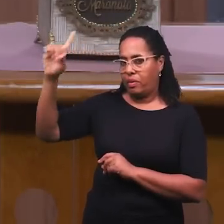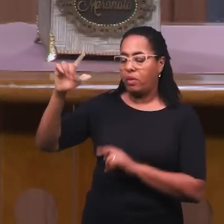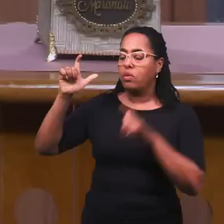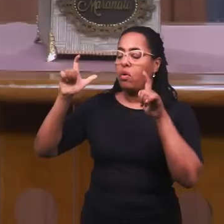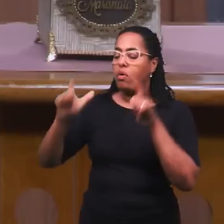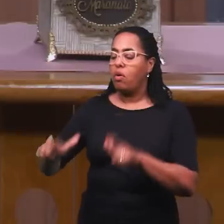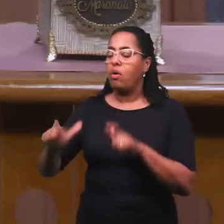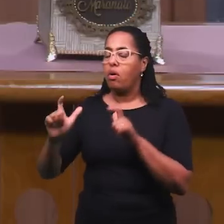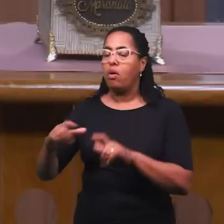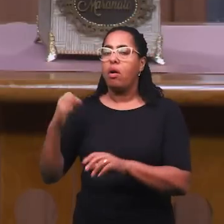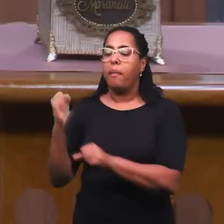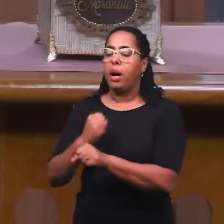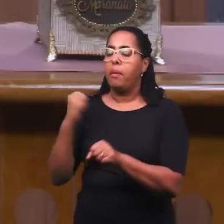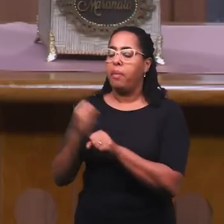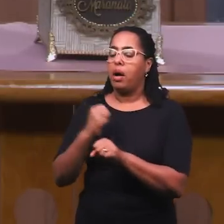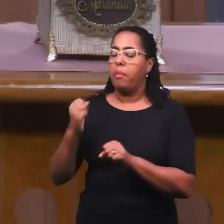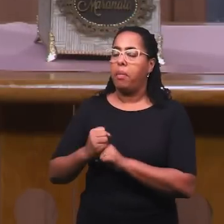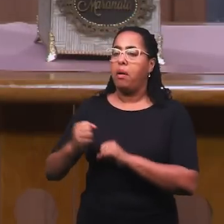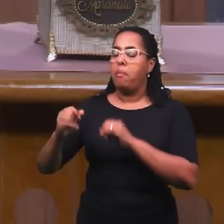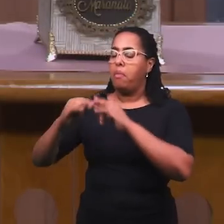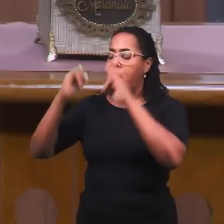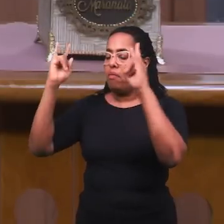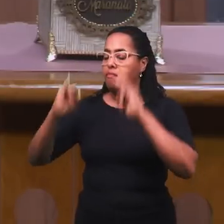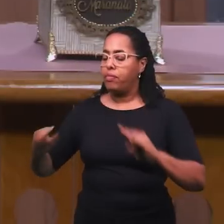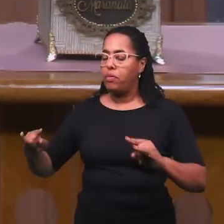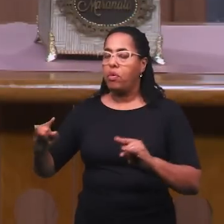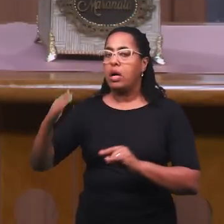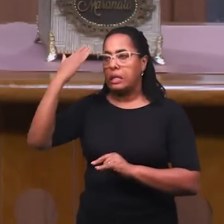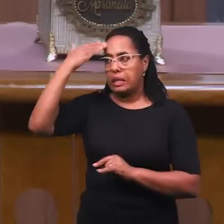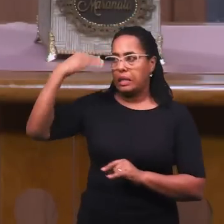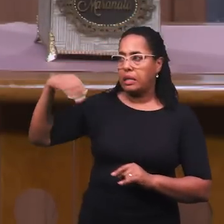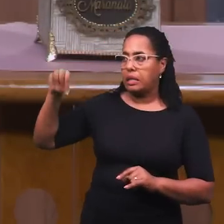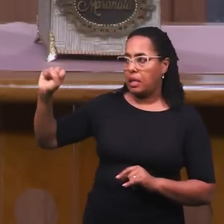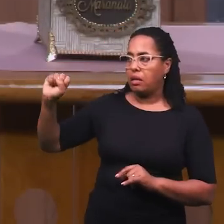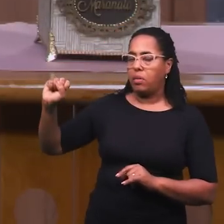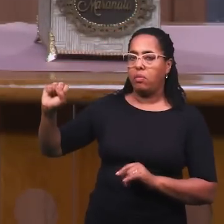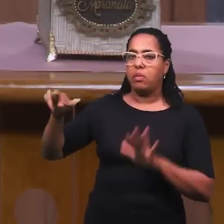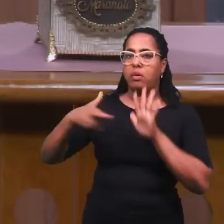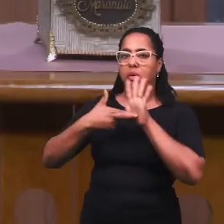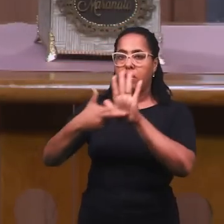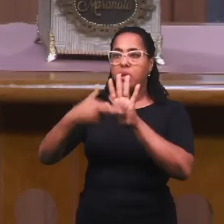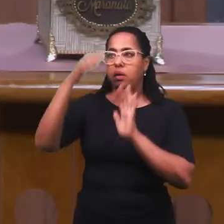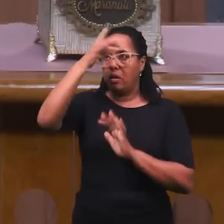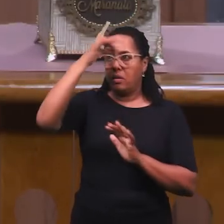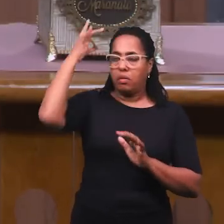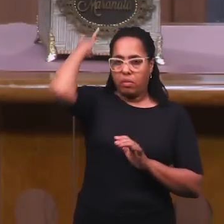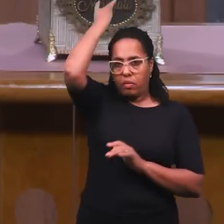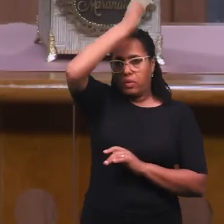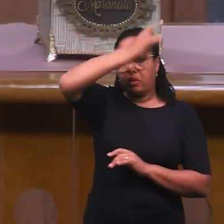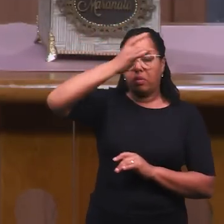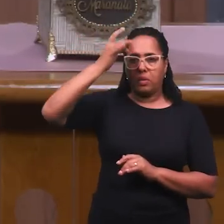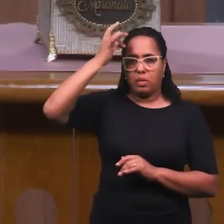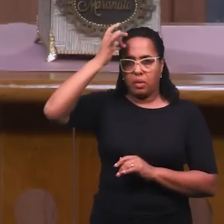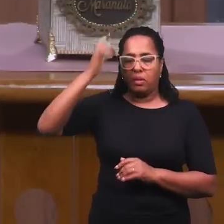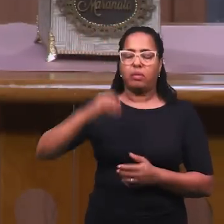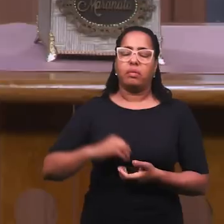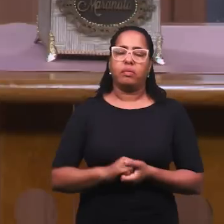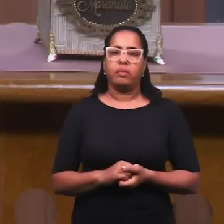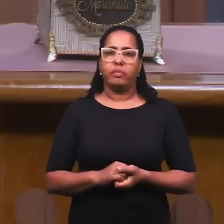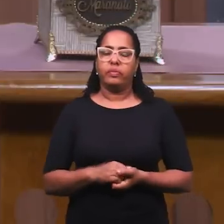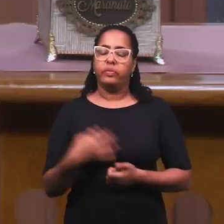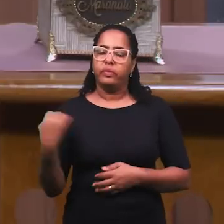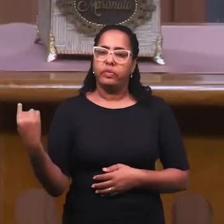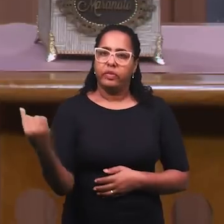Naquele lugar seria edificado o templo por Salomão, seu filho, que é tipo do Espírito Santo de Deus. E o que